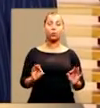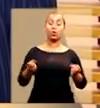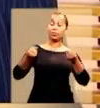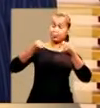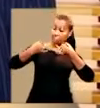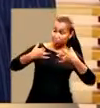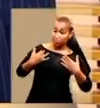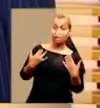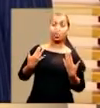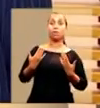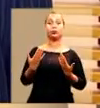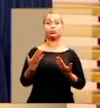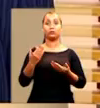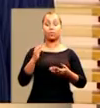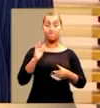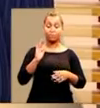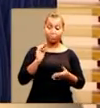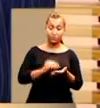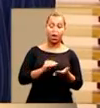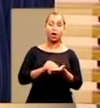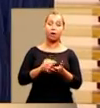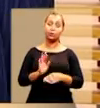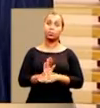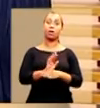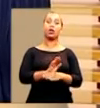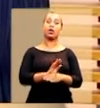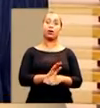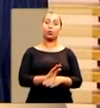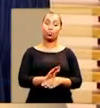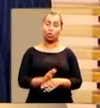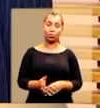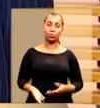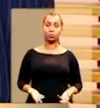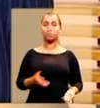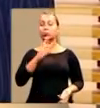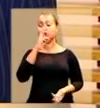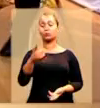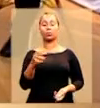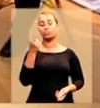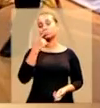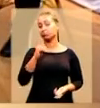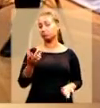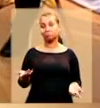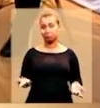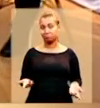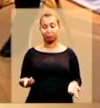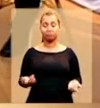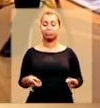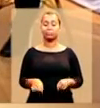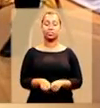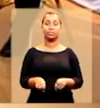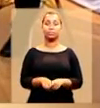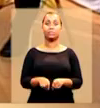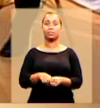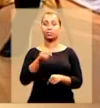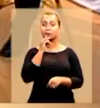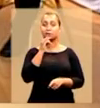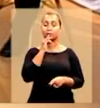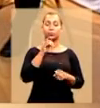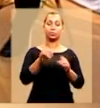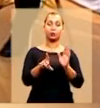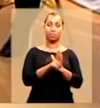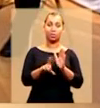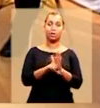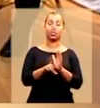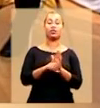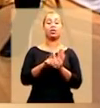se queixar disso. Sim. Né? E a gente lá também não tem para poder... Não tem como dar essa resposta, né? Eu nem poderia também, porque se eu criei